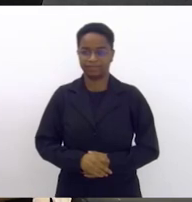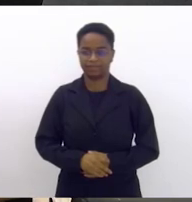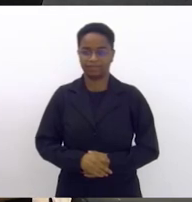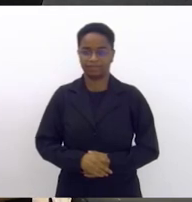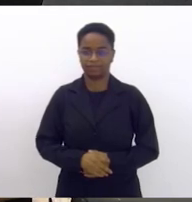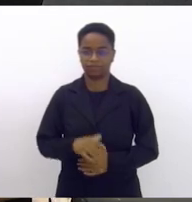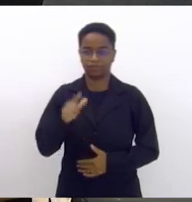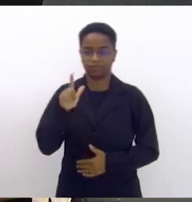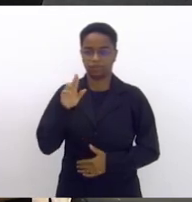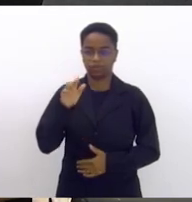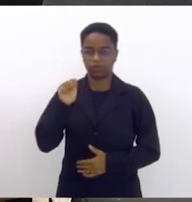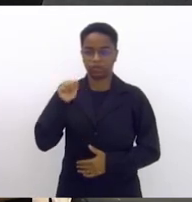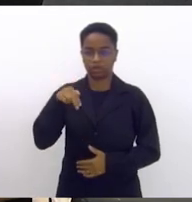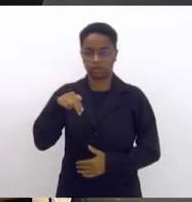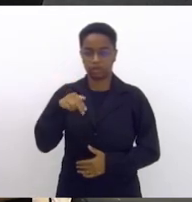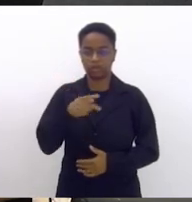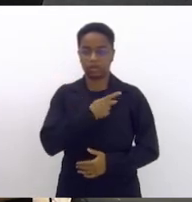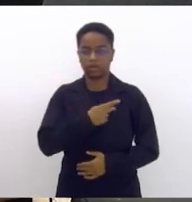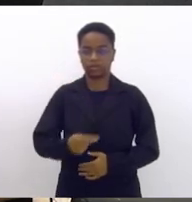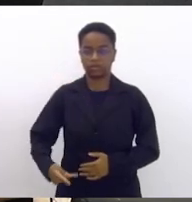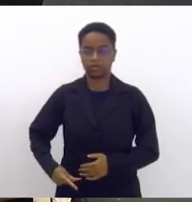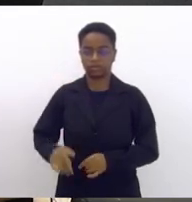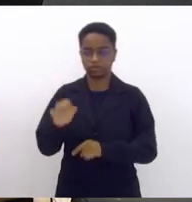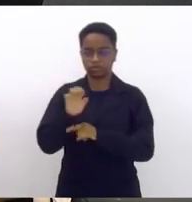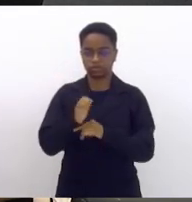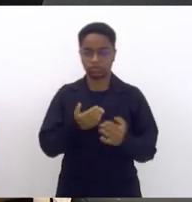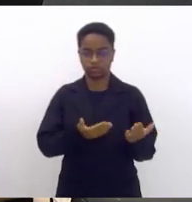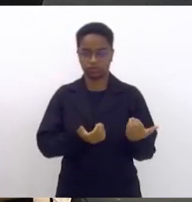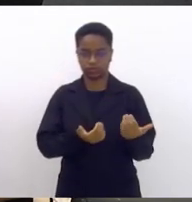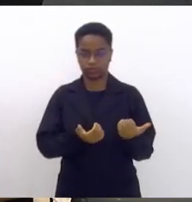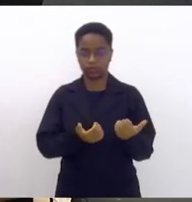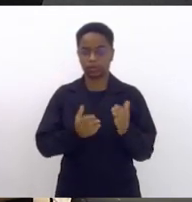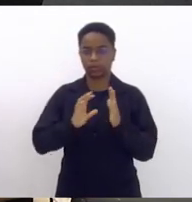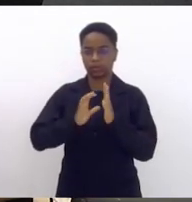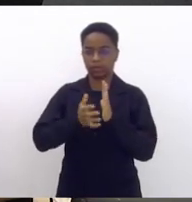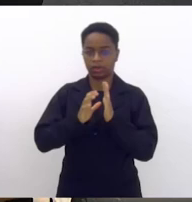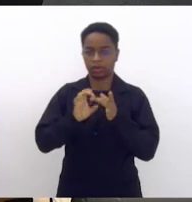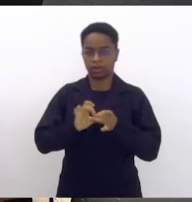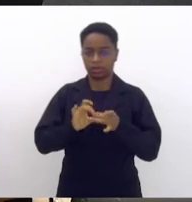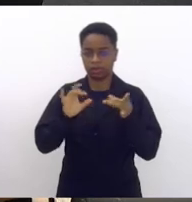Luan Lenon Presidente estadual da juventude do partido